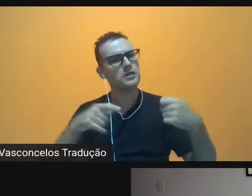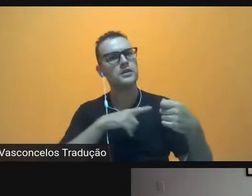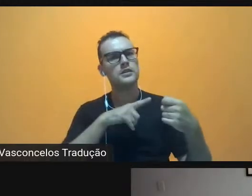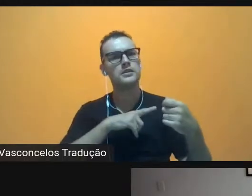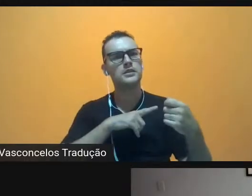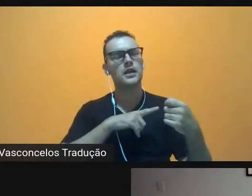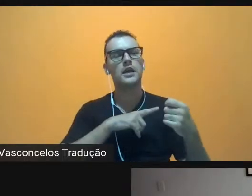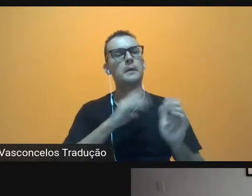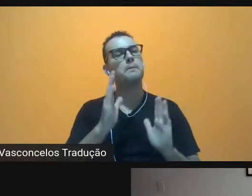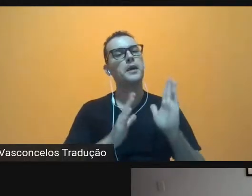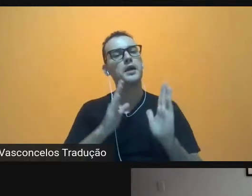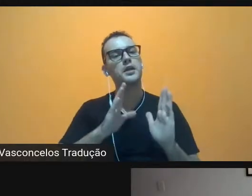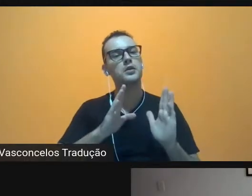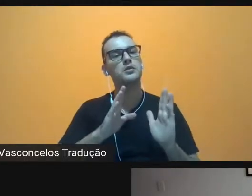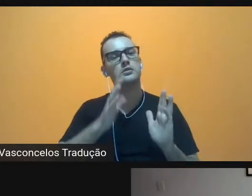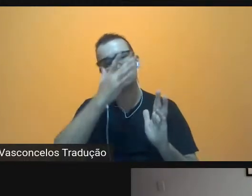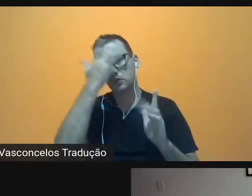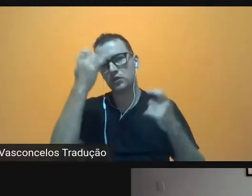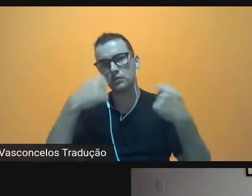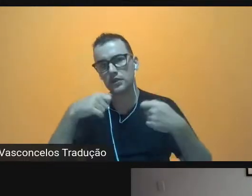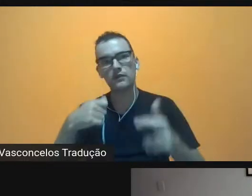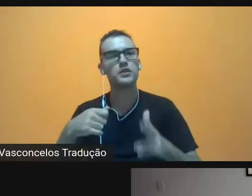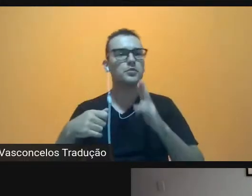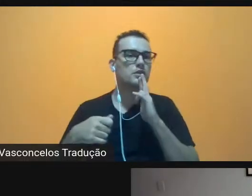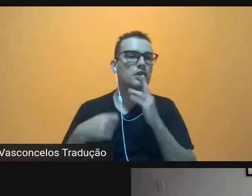de resposta. Então, como foi essa